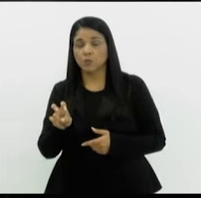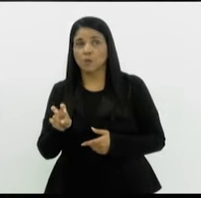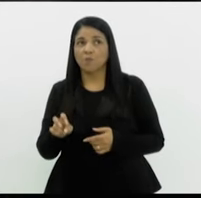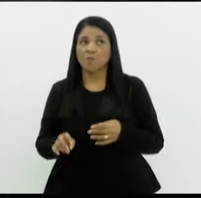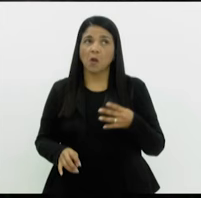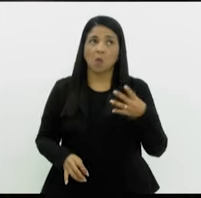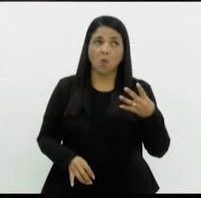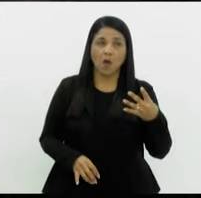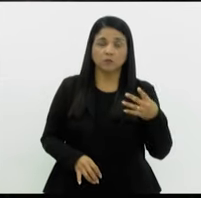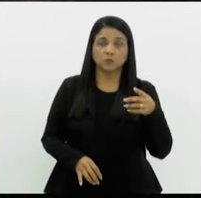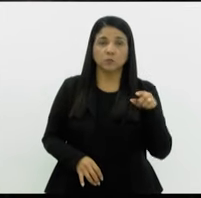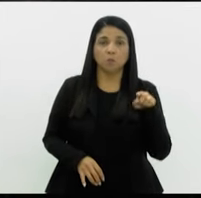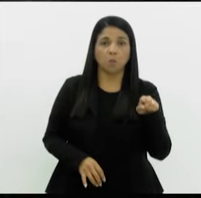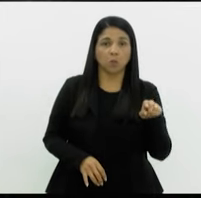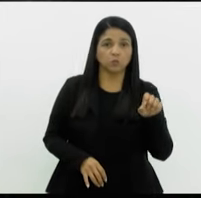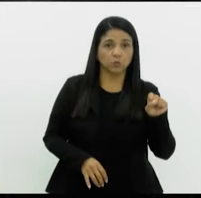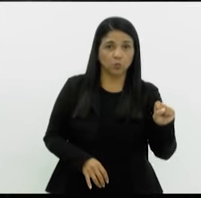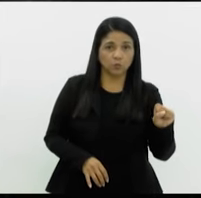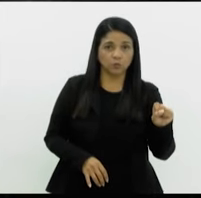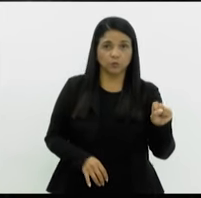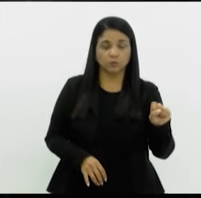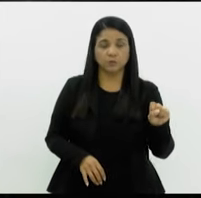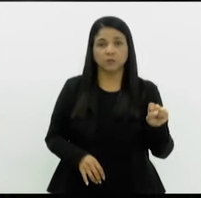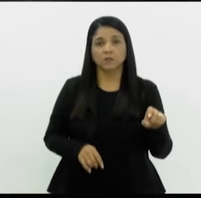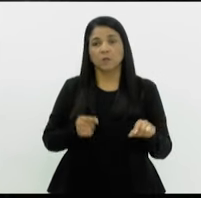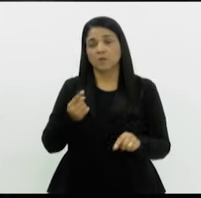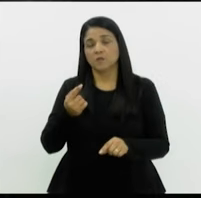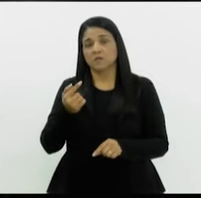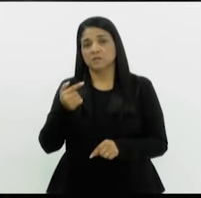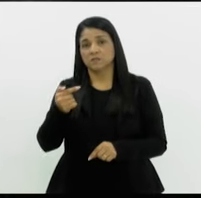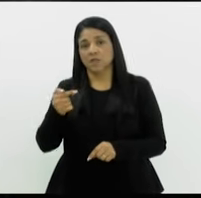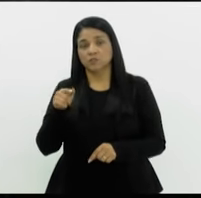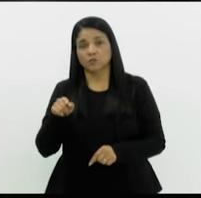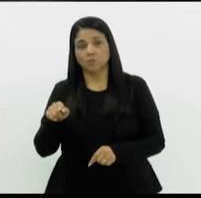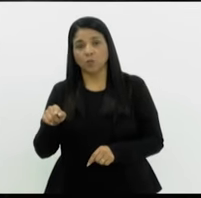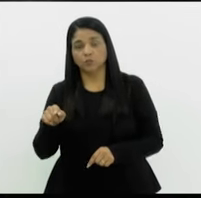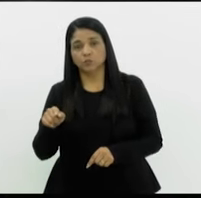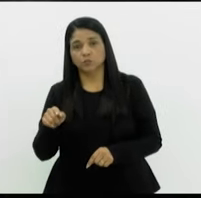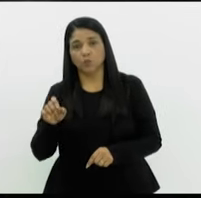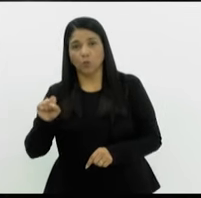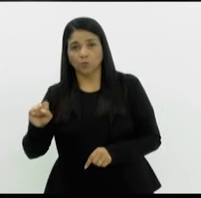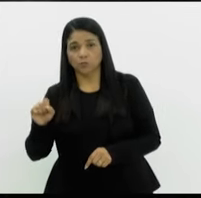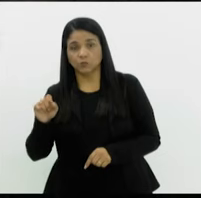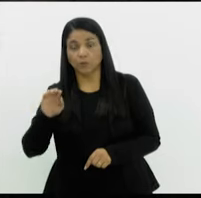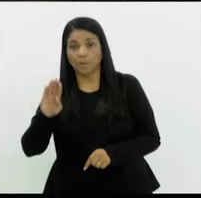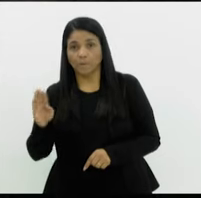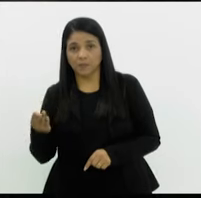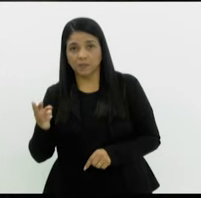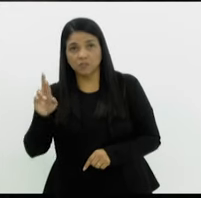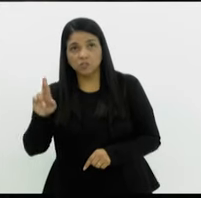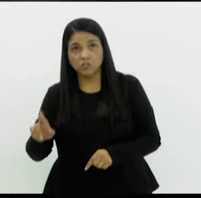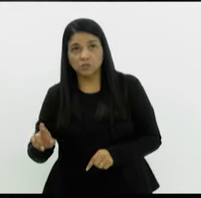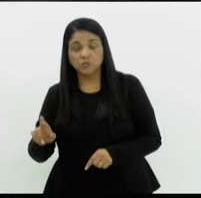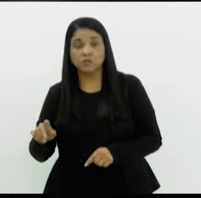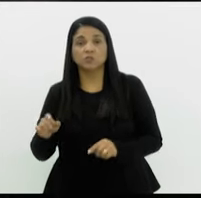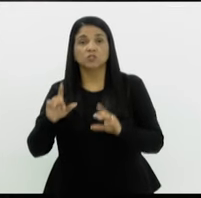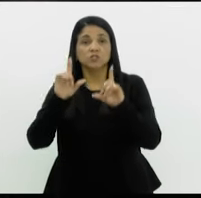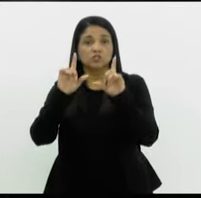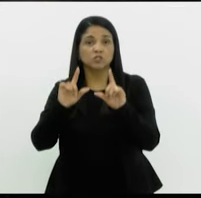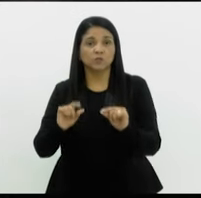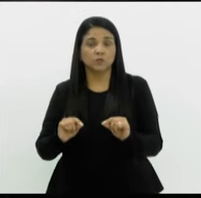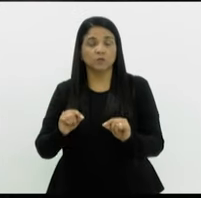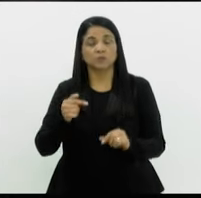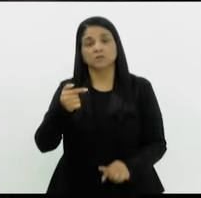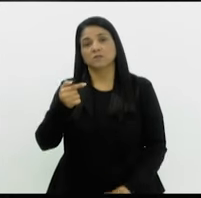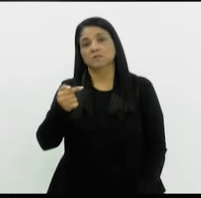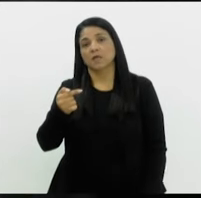4,8, você tem 1,7 bi, então reduziria esse rombo para aproximadamente 7 bilhões